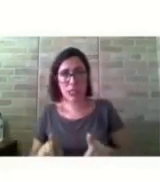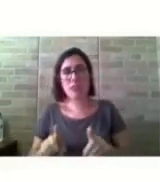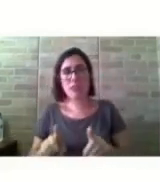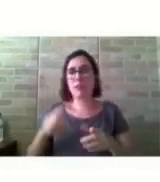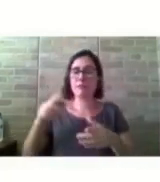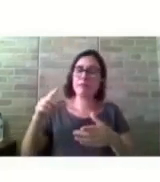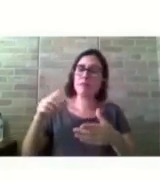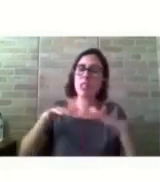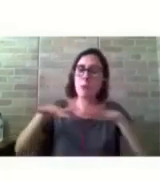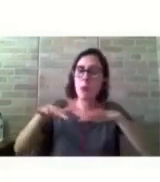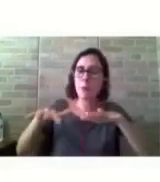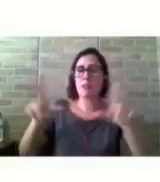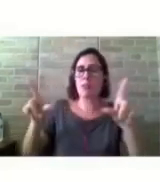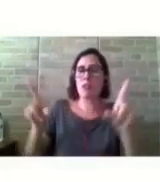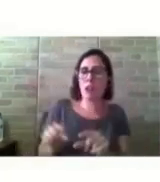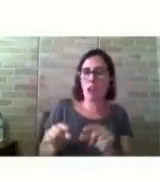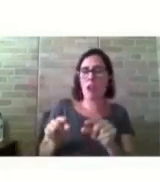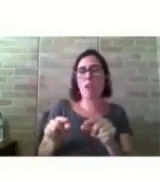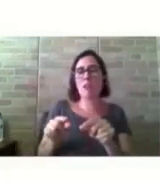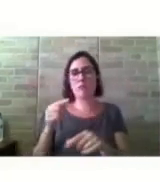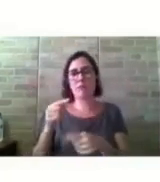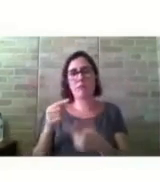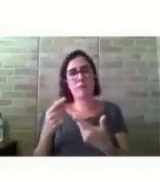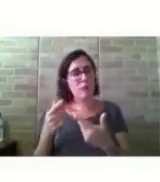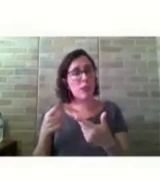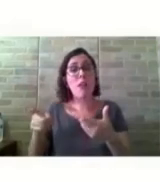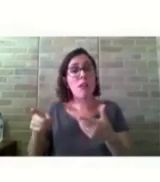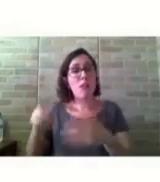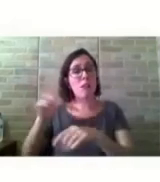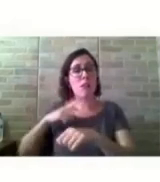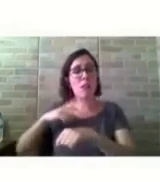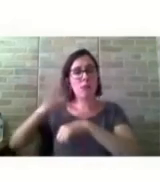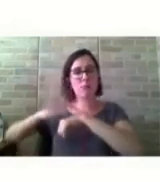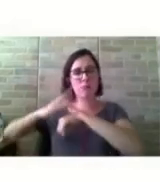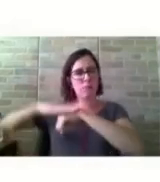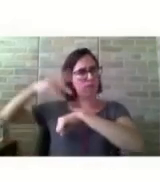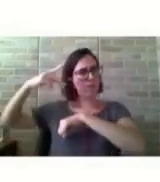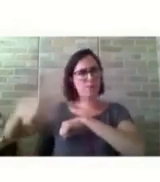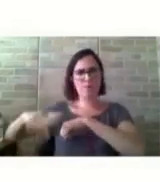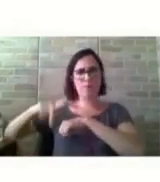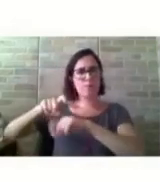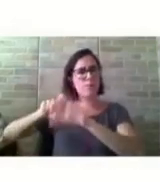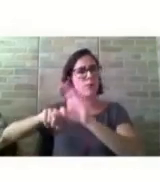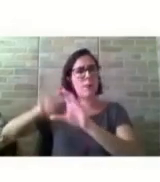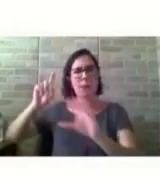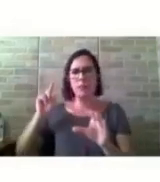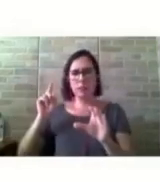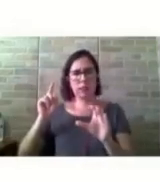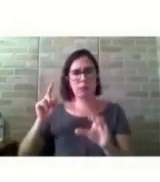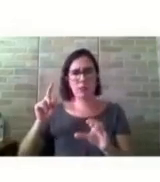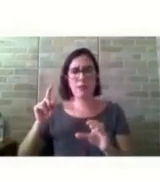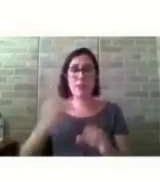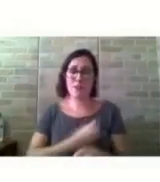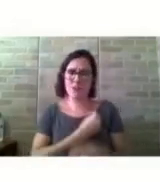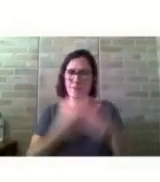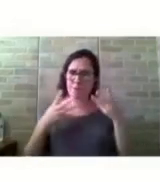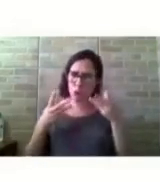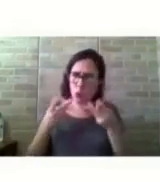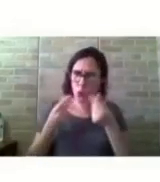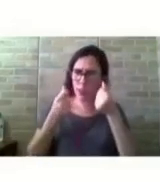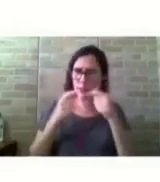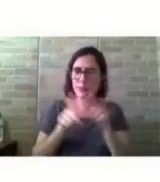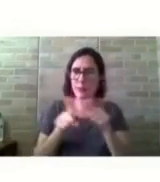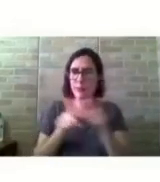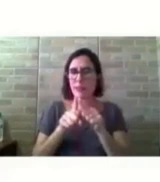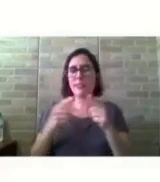mobilidade reduzida, visando sua autonomia, independência, qualidade de vida e inclusão social.